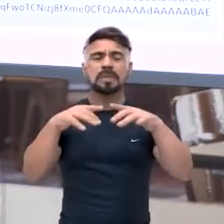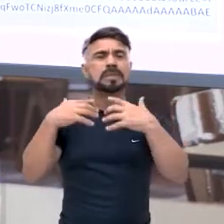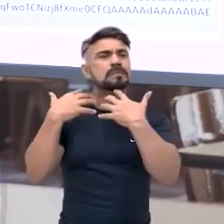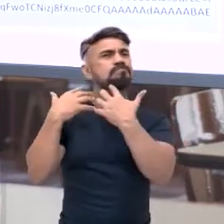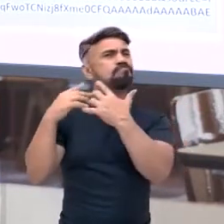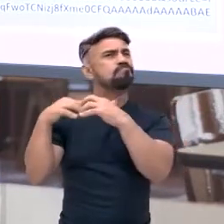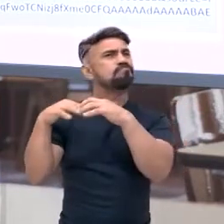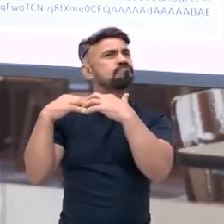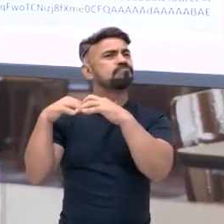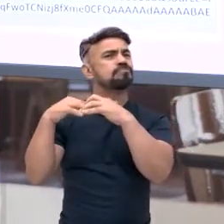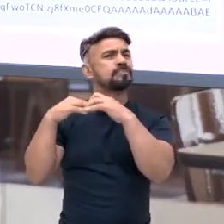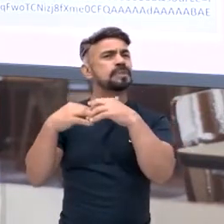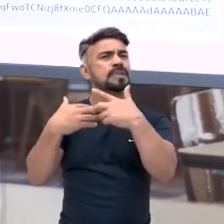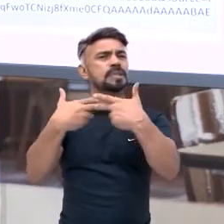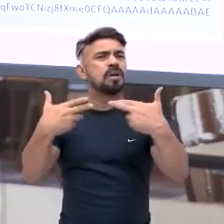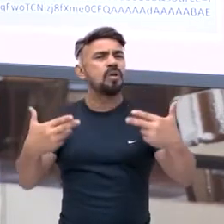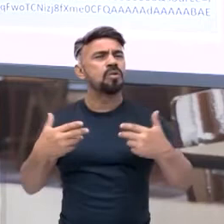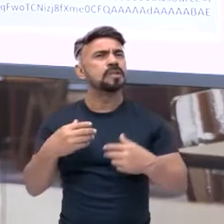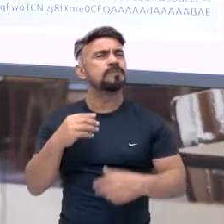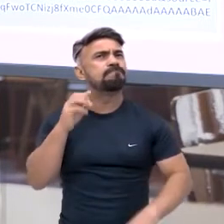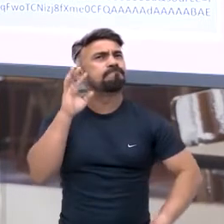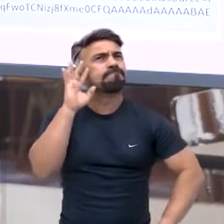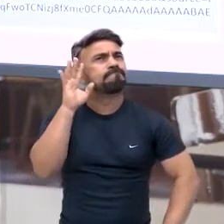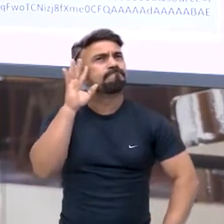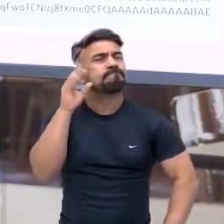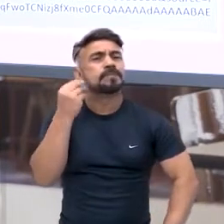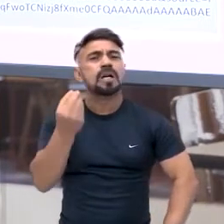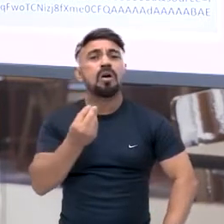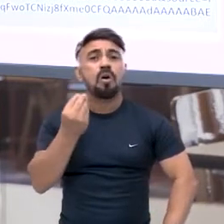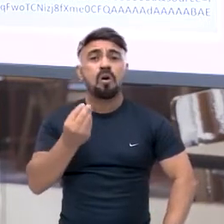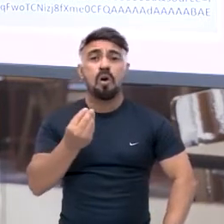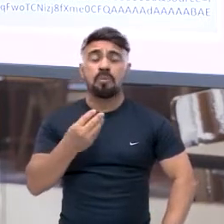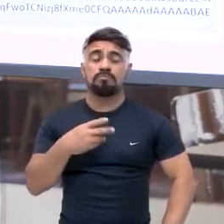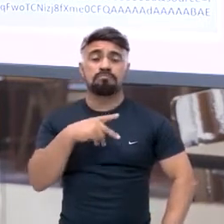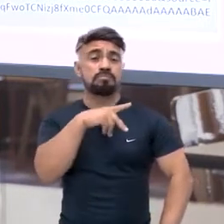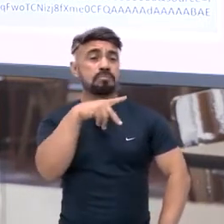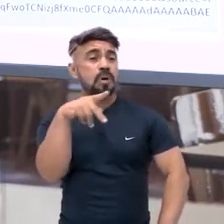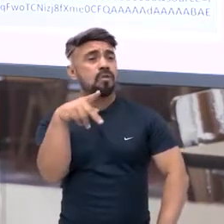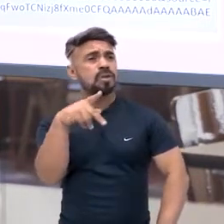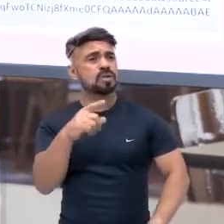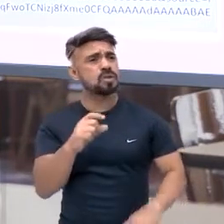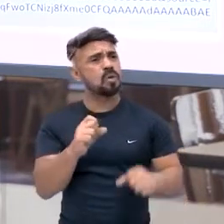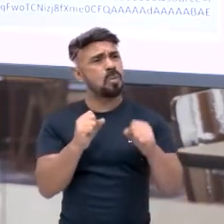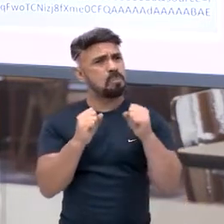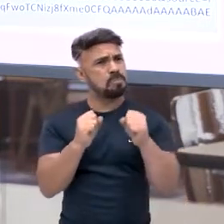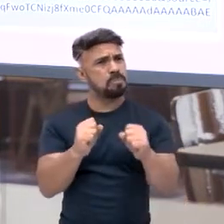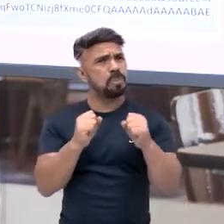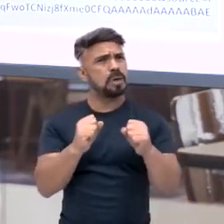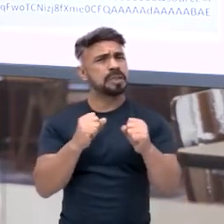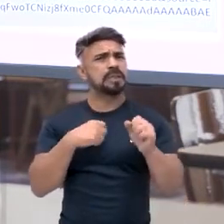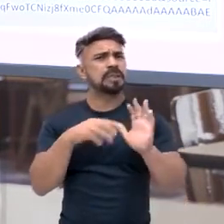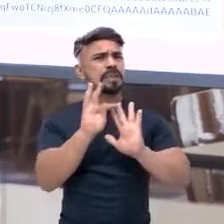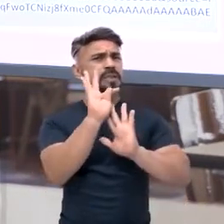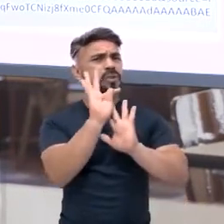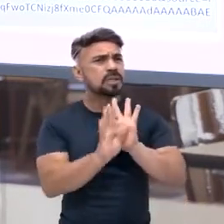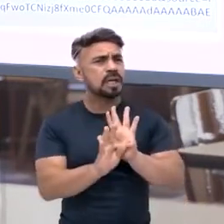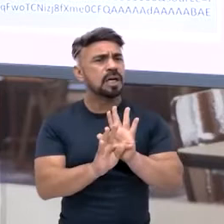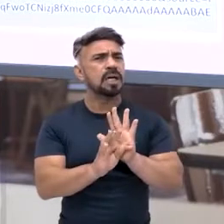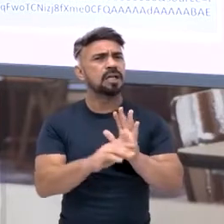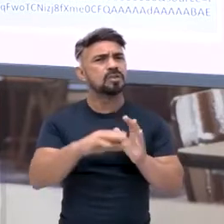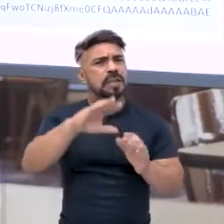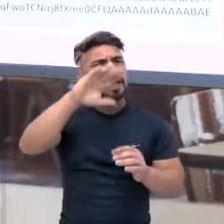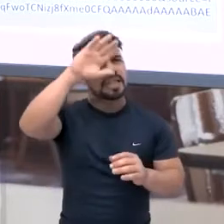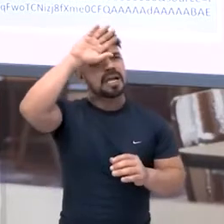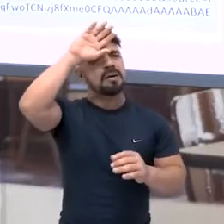consiga refletir sobre determinadas situações. E aí você diz assim, professor, pode ter o